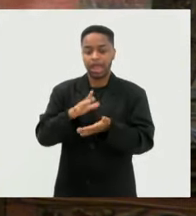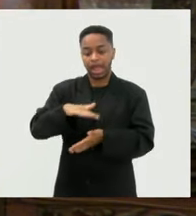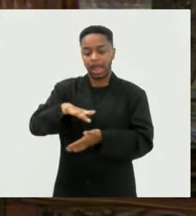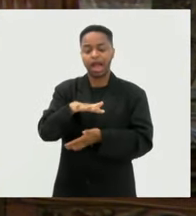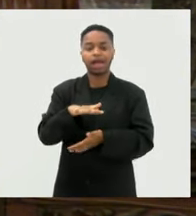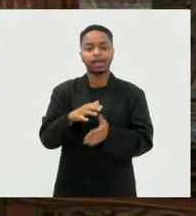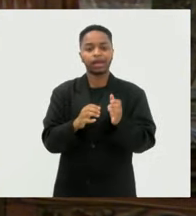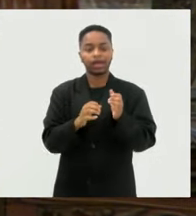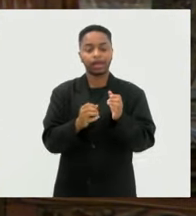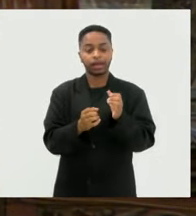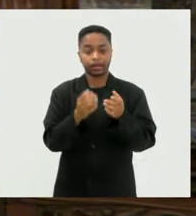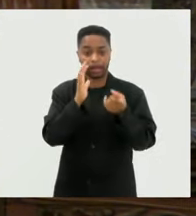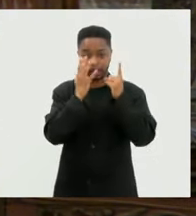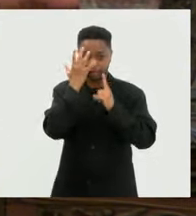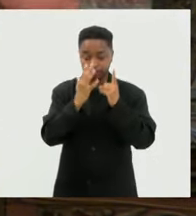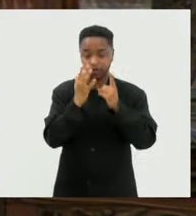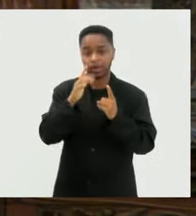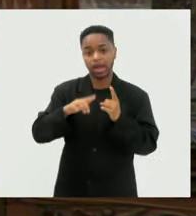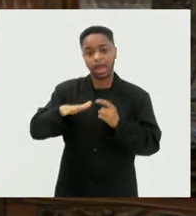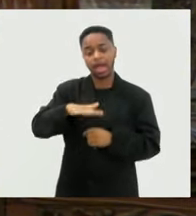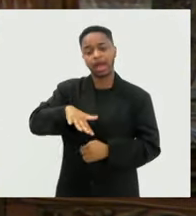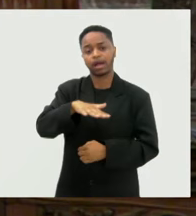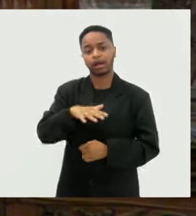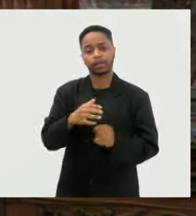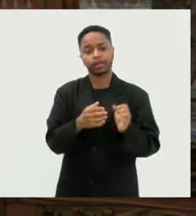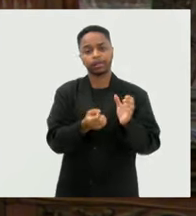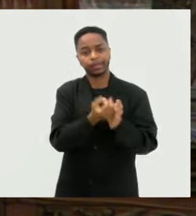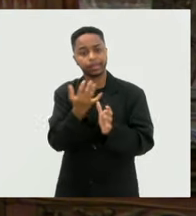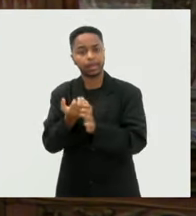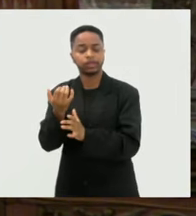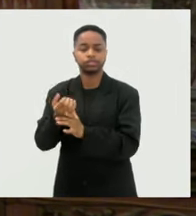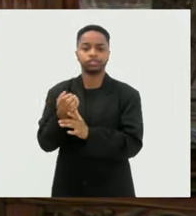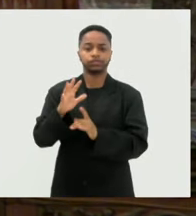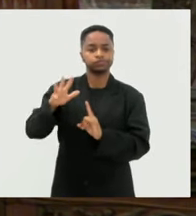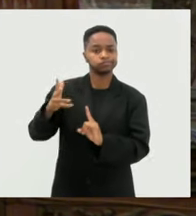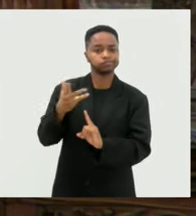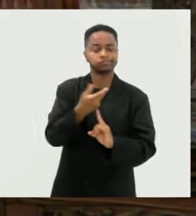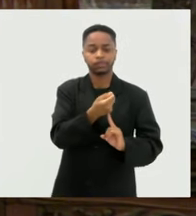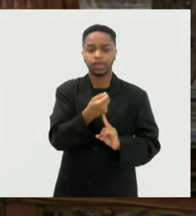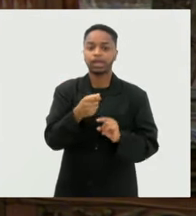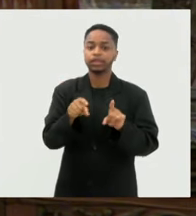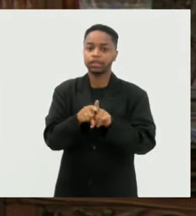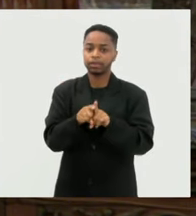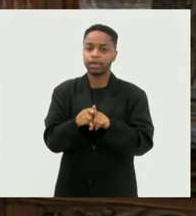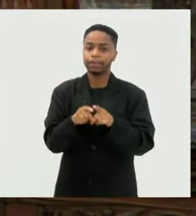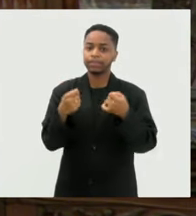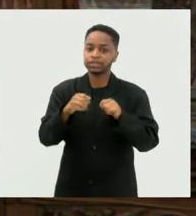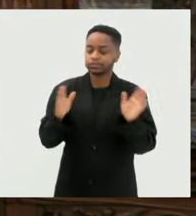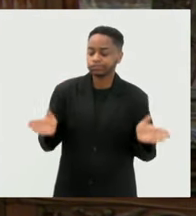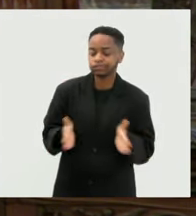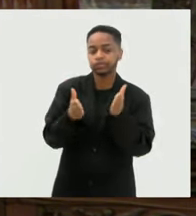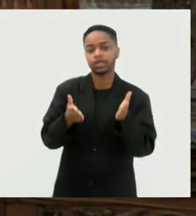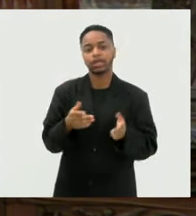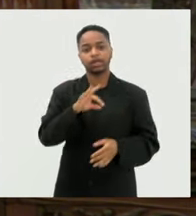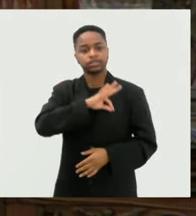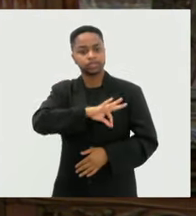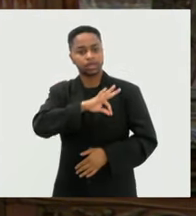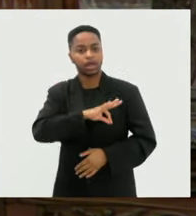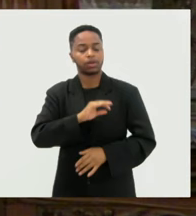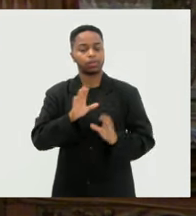economia criativa, do cooperativismo, do envolvimento nas nossas favelas, gere renda para a comunidade,